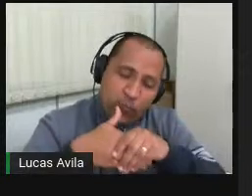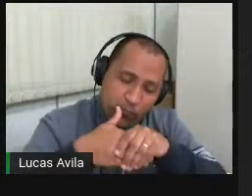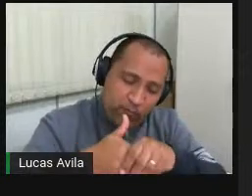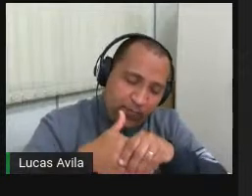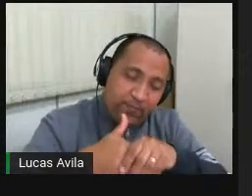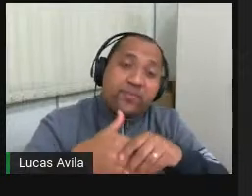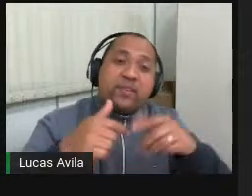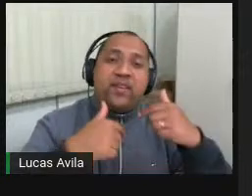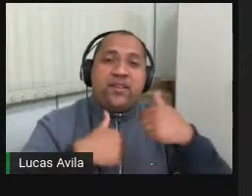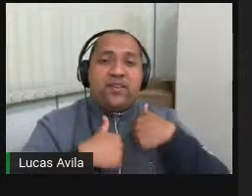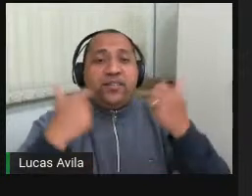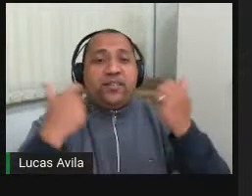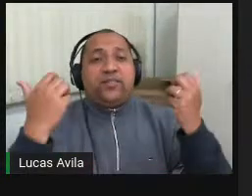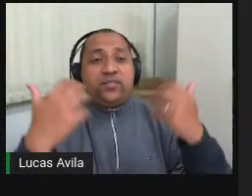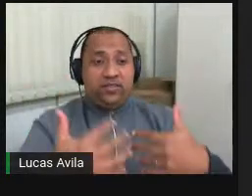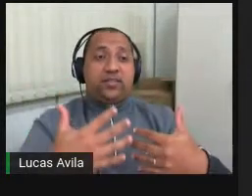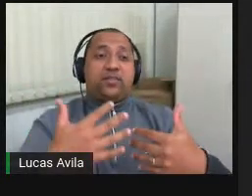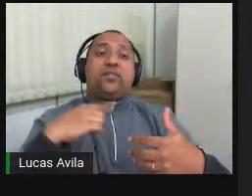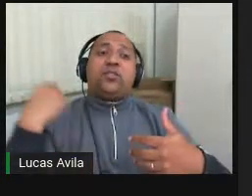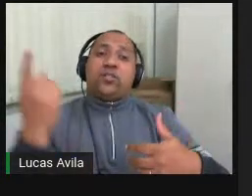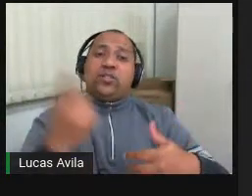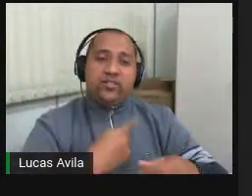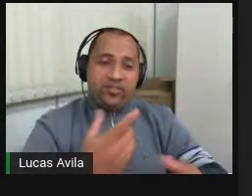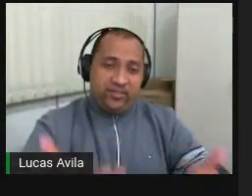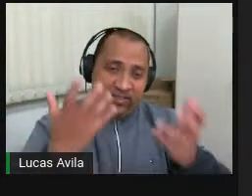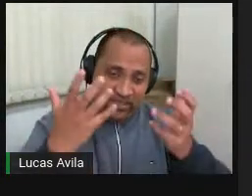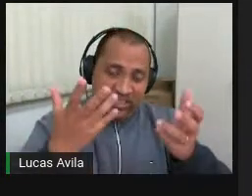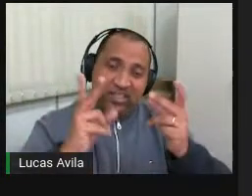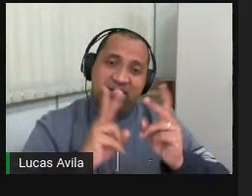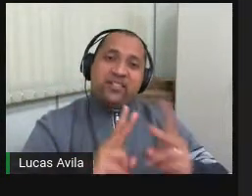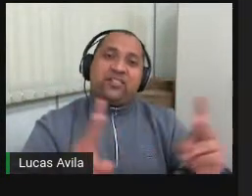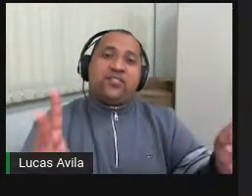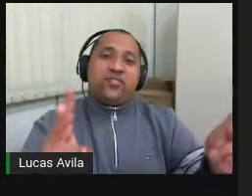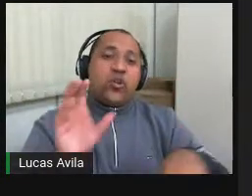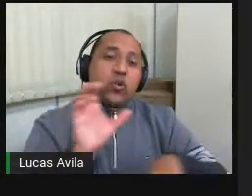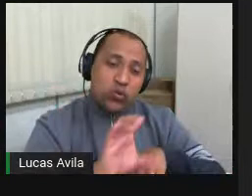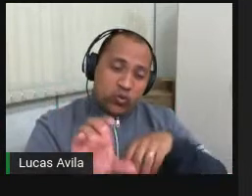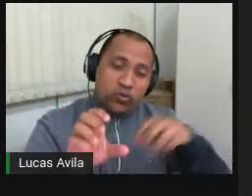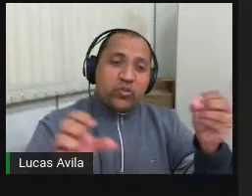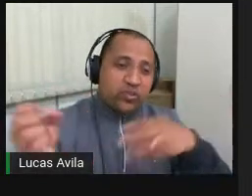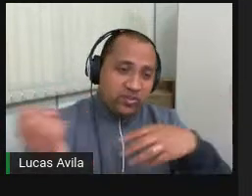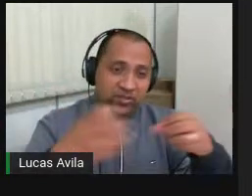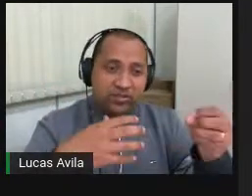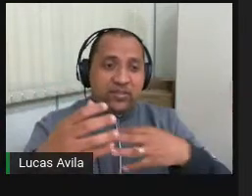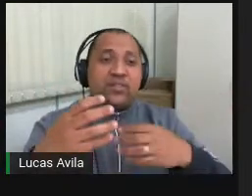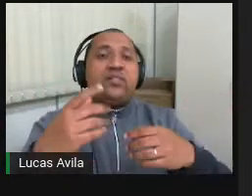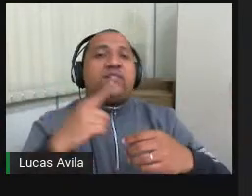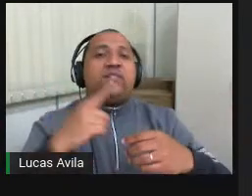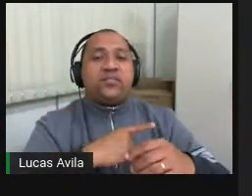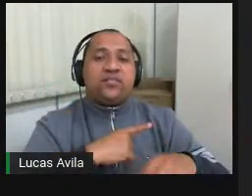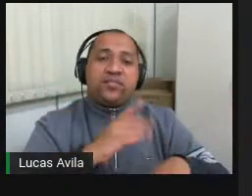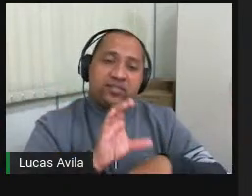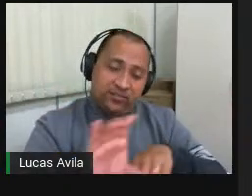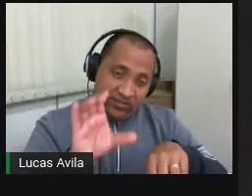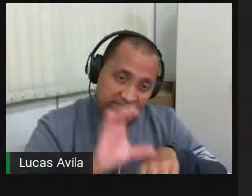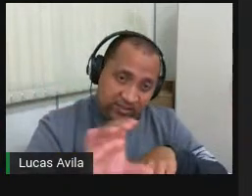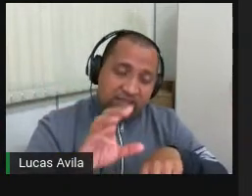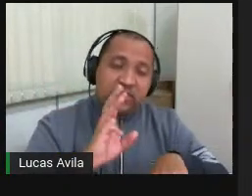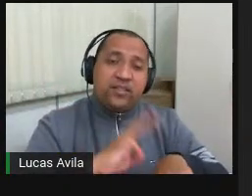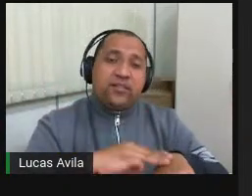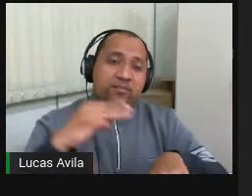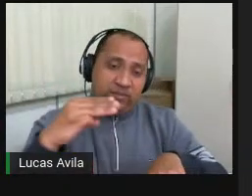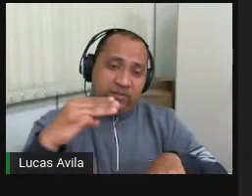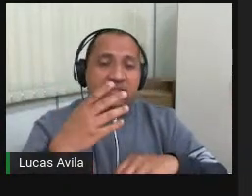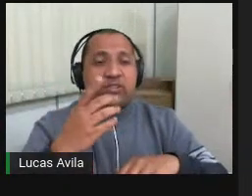nós queremos continuar e chamá-los para novos cursos, para fazerem seus cursos de mestrado,